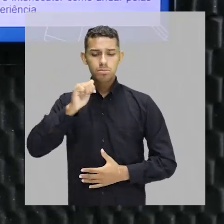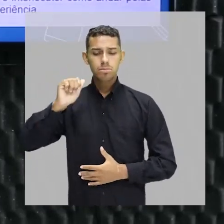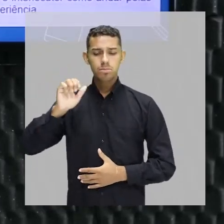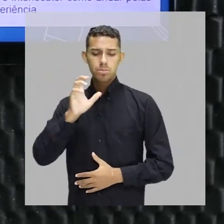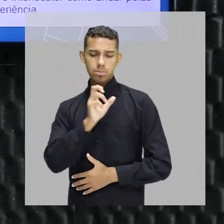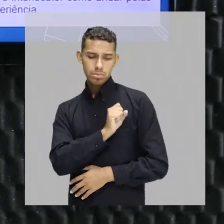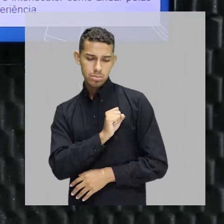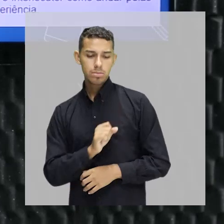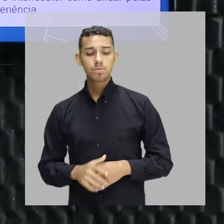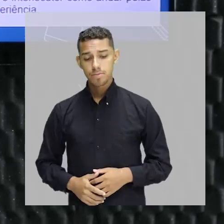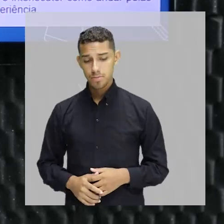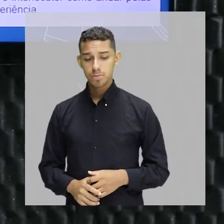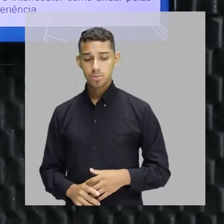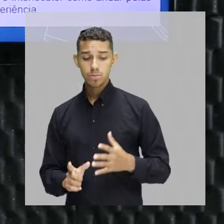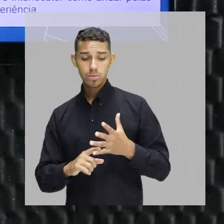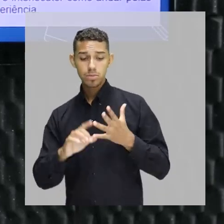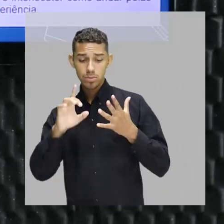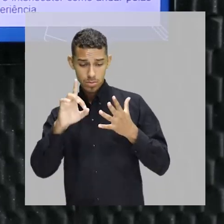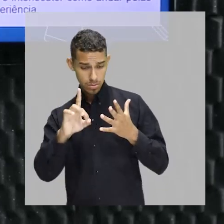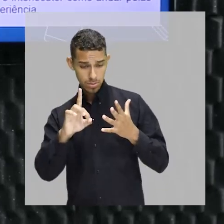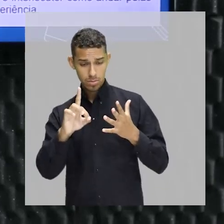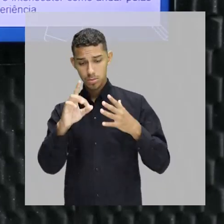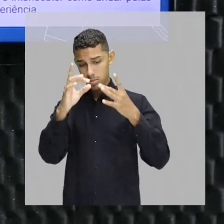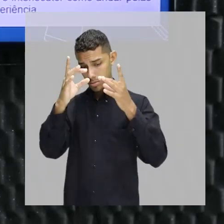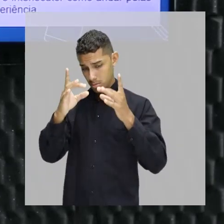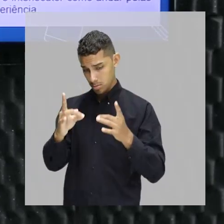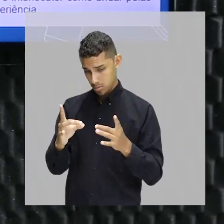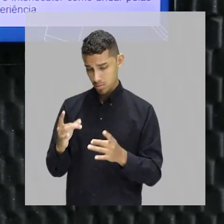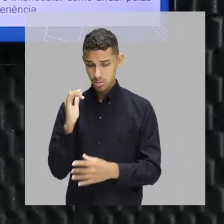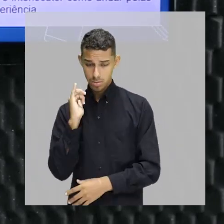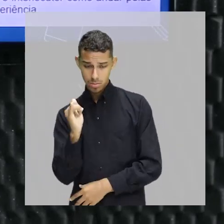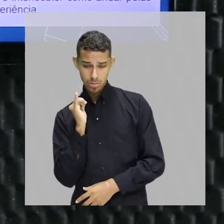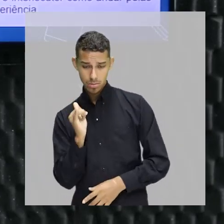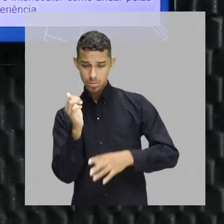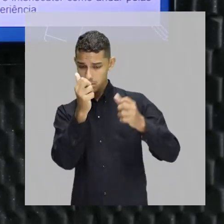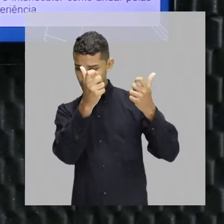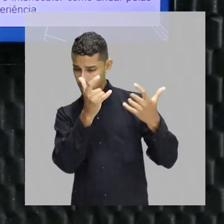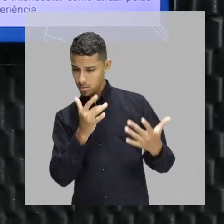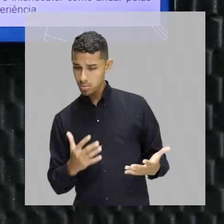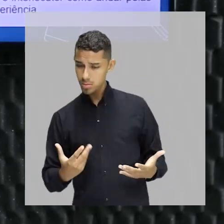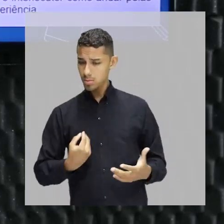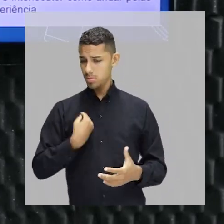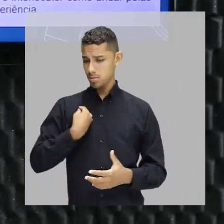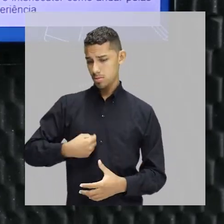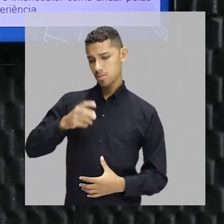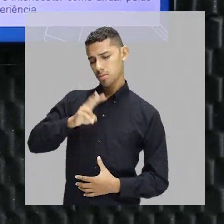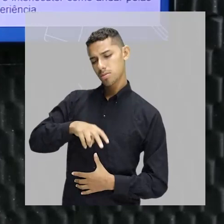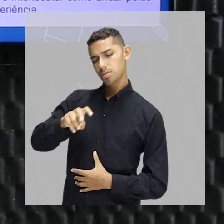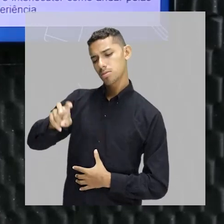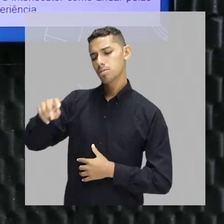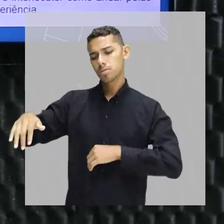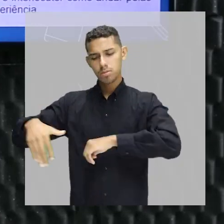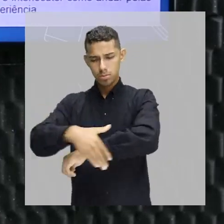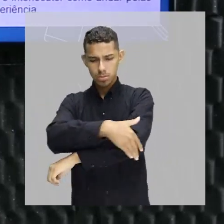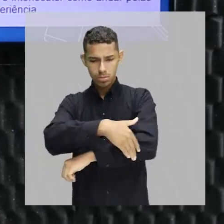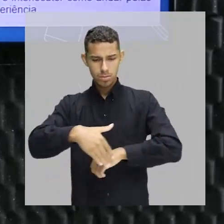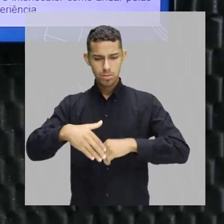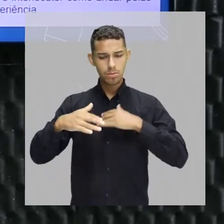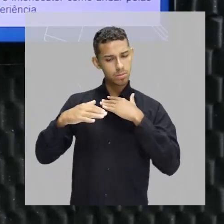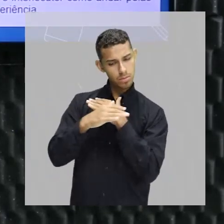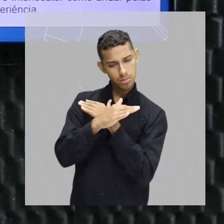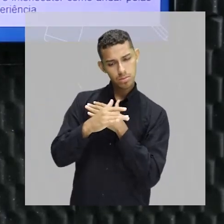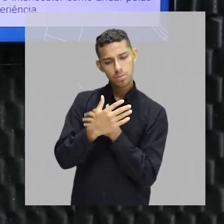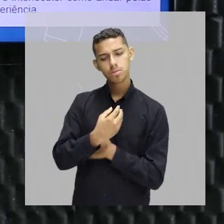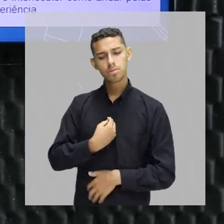Letra D, narrativo e descritivo, pois o enunciador conta sobre suas andanças pelas ruas da cidade,